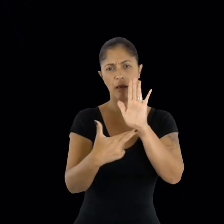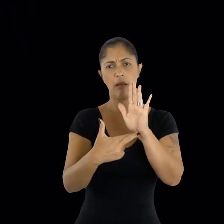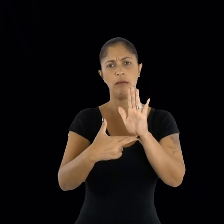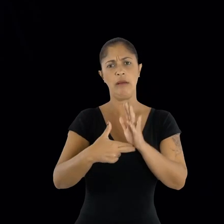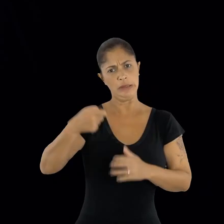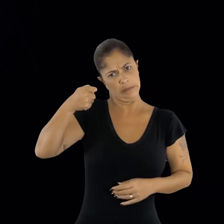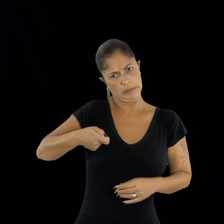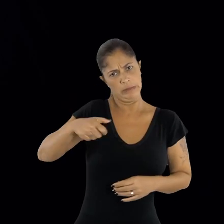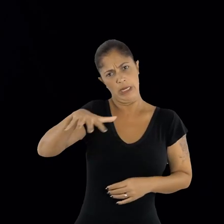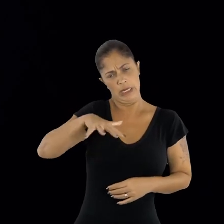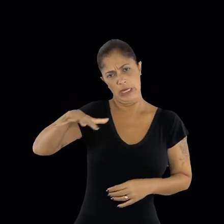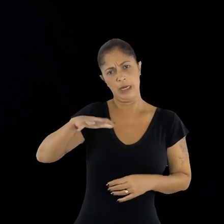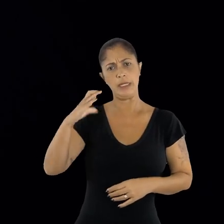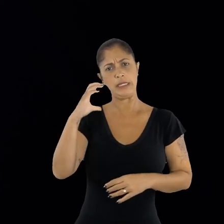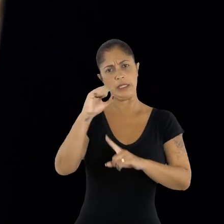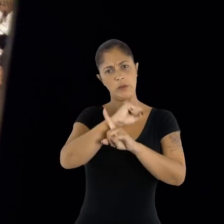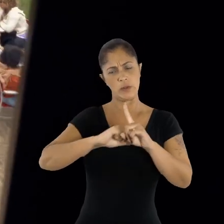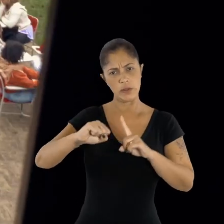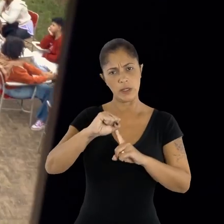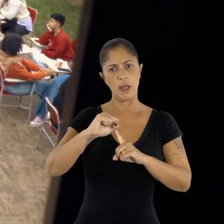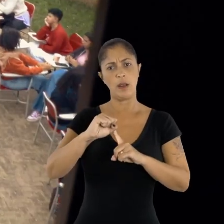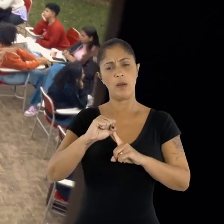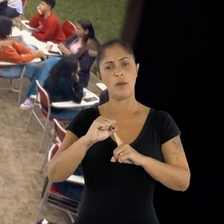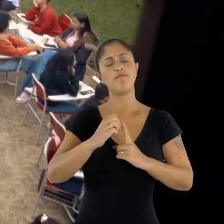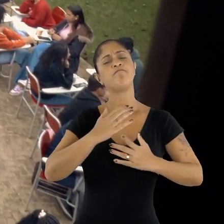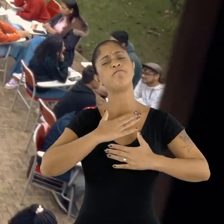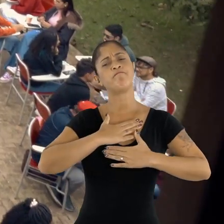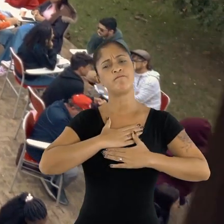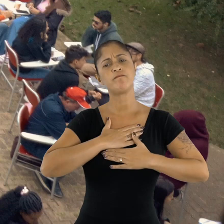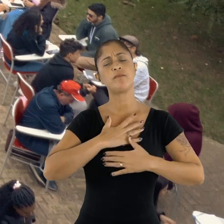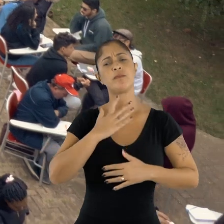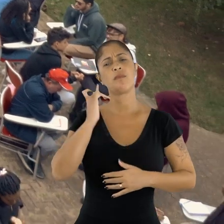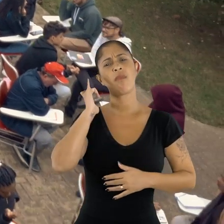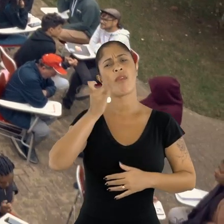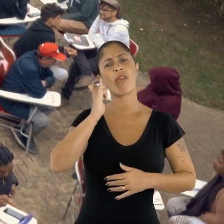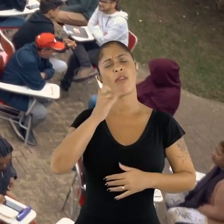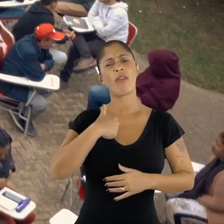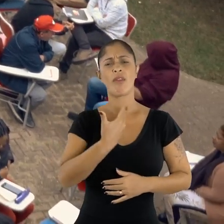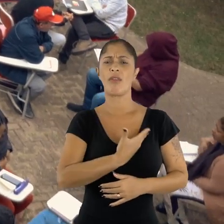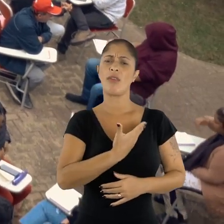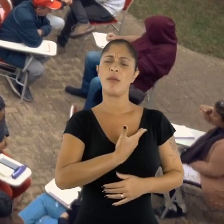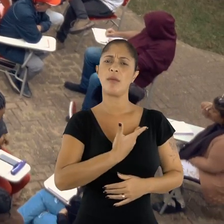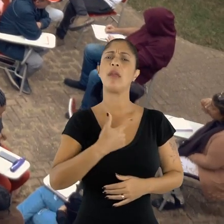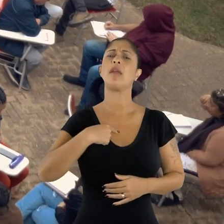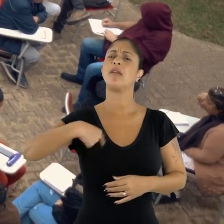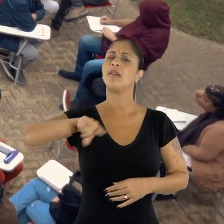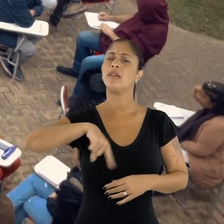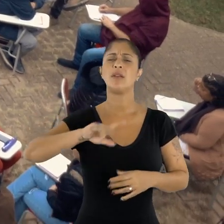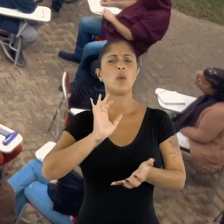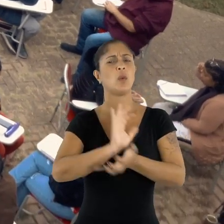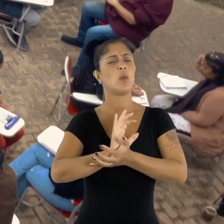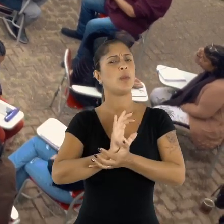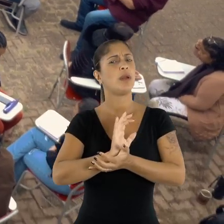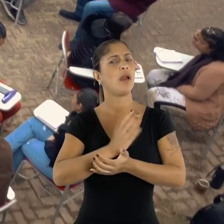entende? Definições rigorosas no campo das ciências sociais. E eu contava isso depois a meus